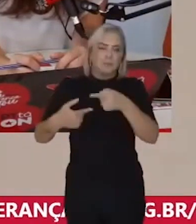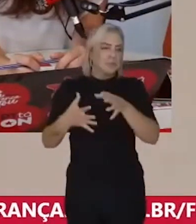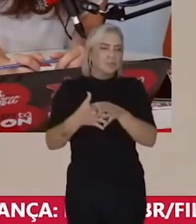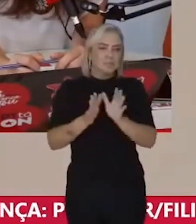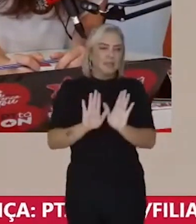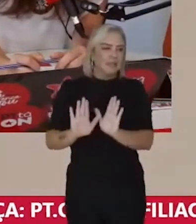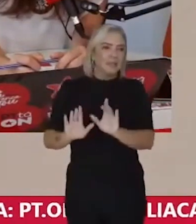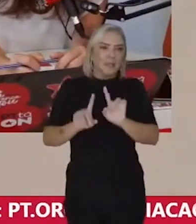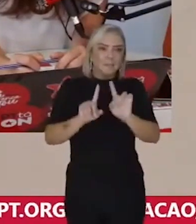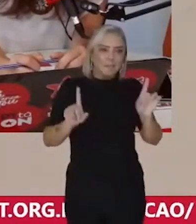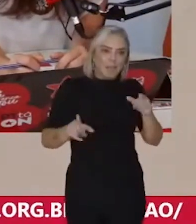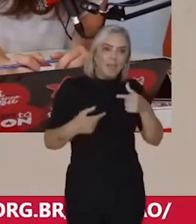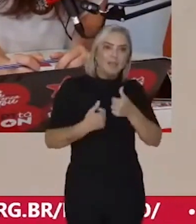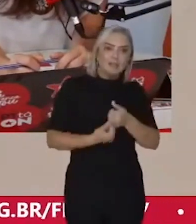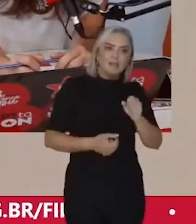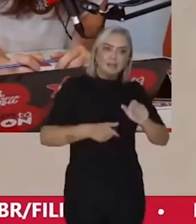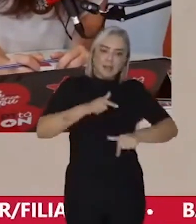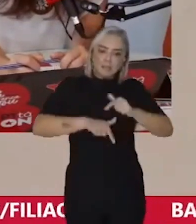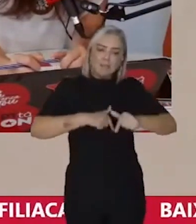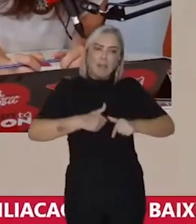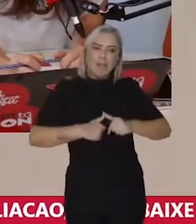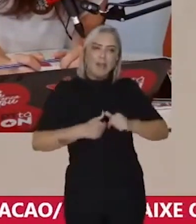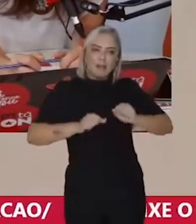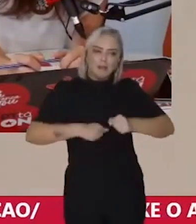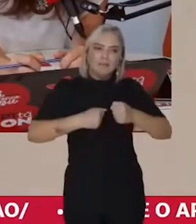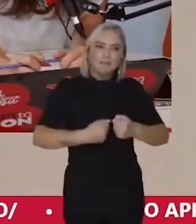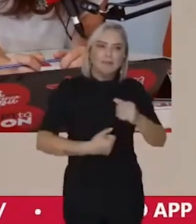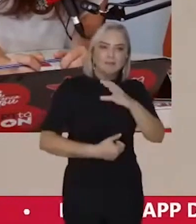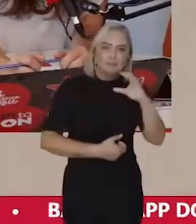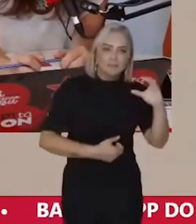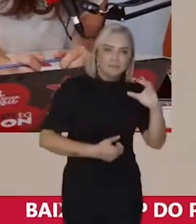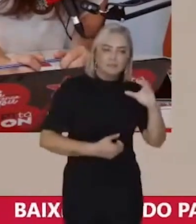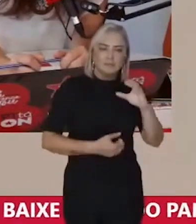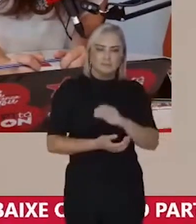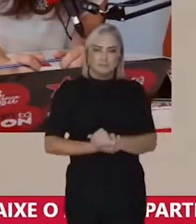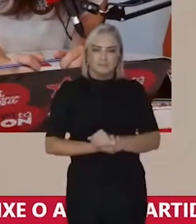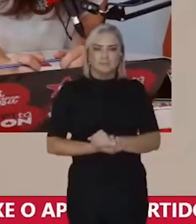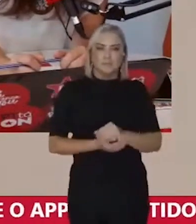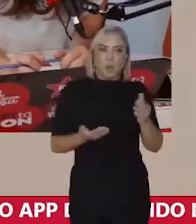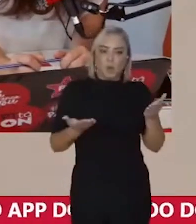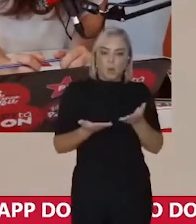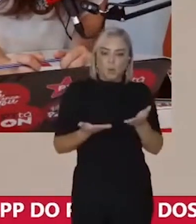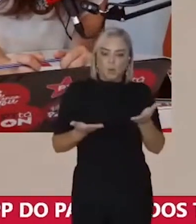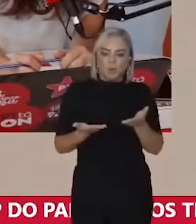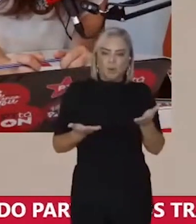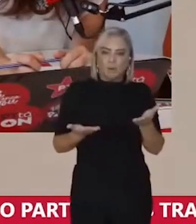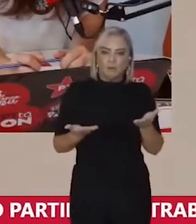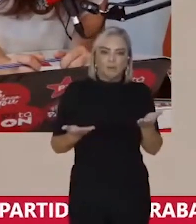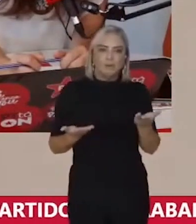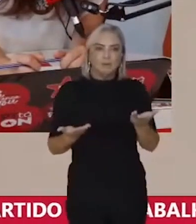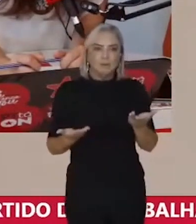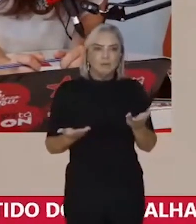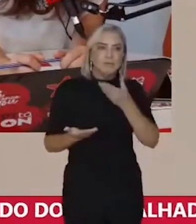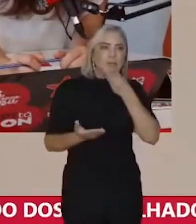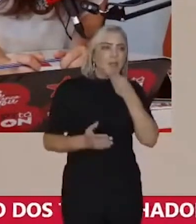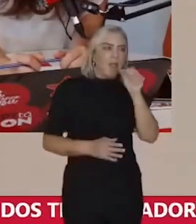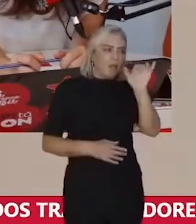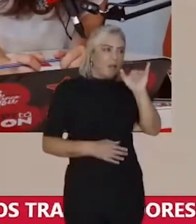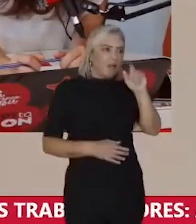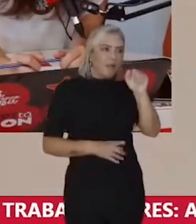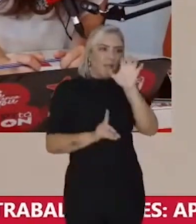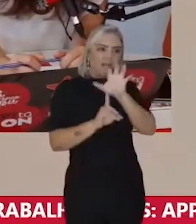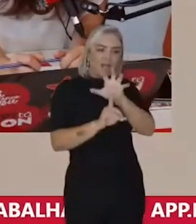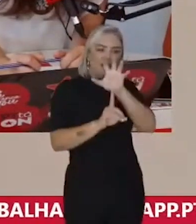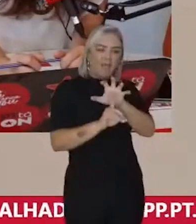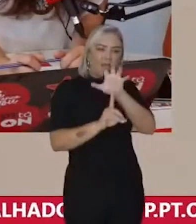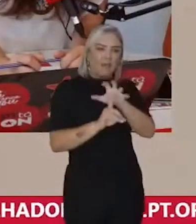partidária, mas que teve um papel destacado porque hoje a ciência tem que ser o balizamento de tudo. E hoje a ciência é que está sendo mais atacada, seja na